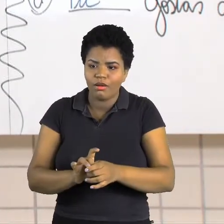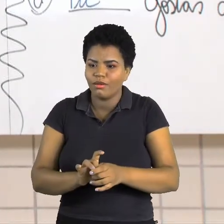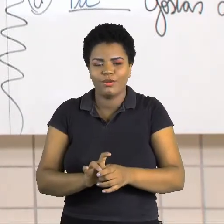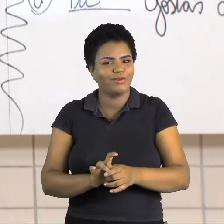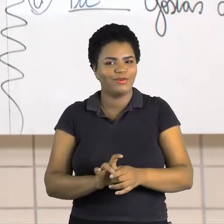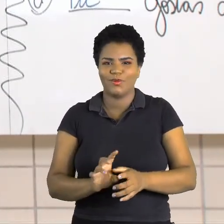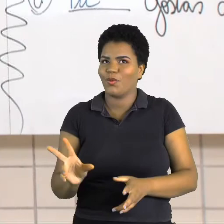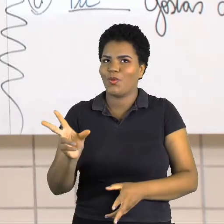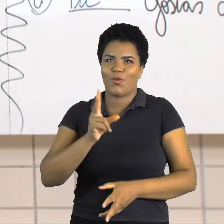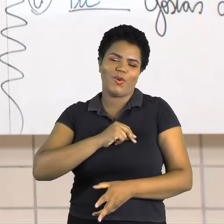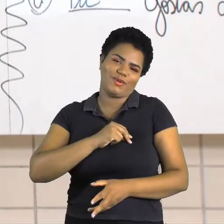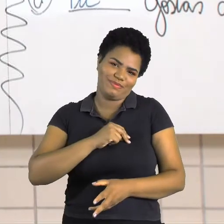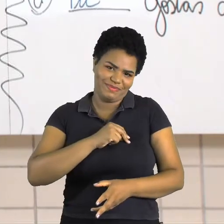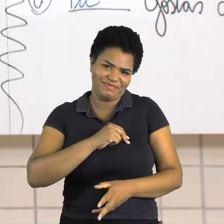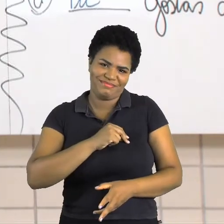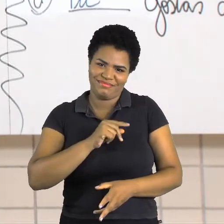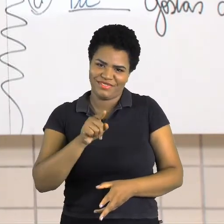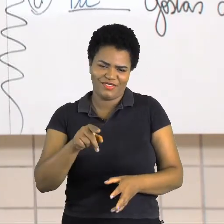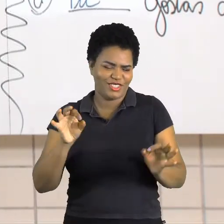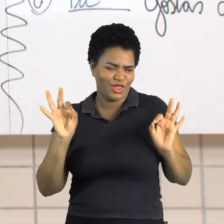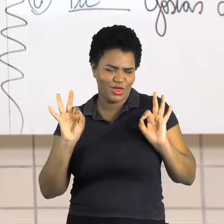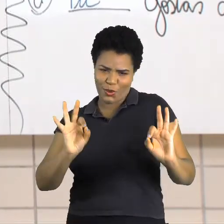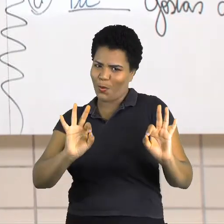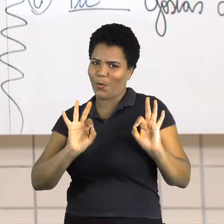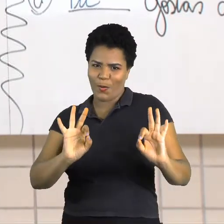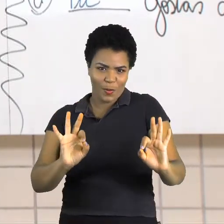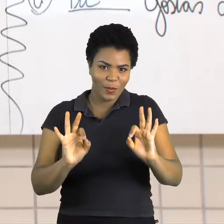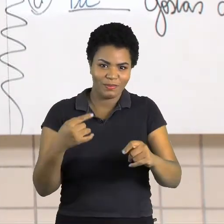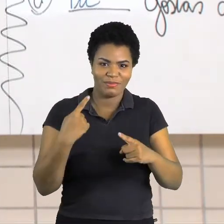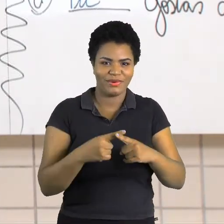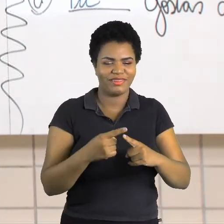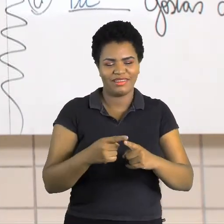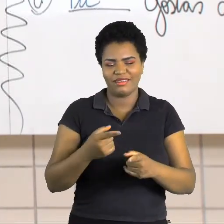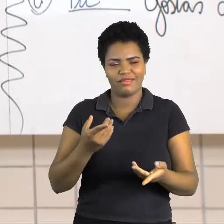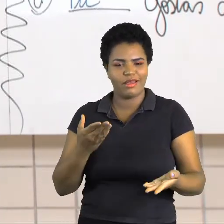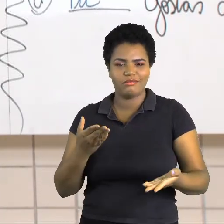vai ser só o top dos tops, porque você vai acertar